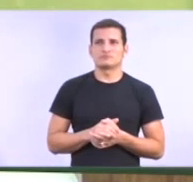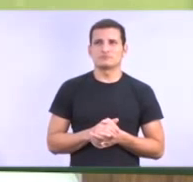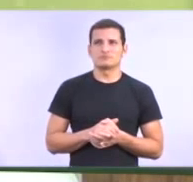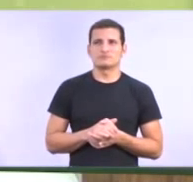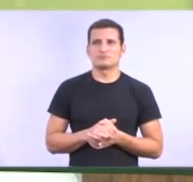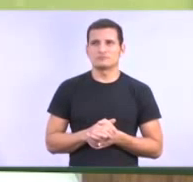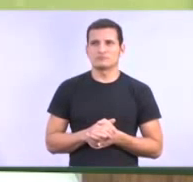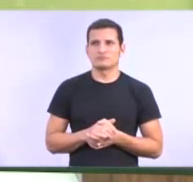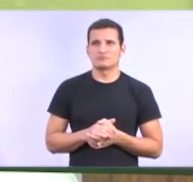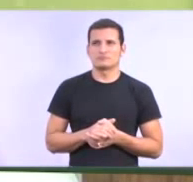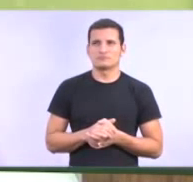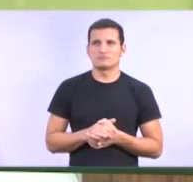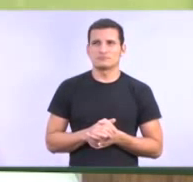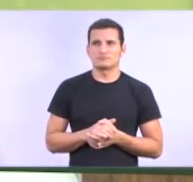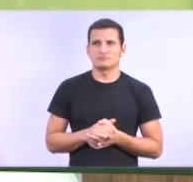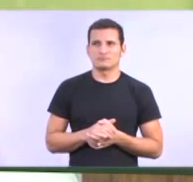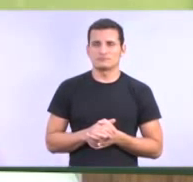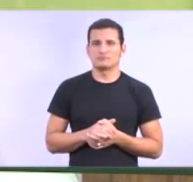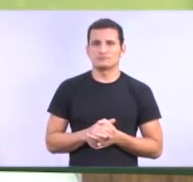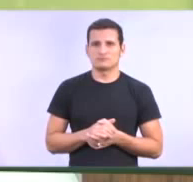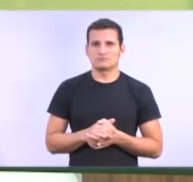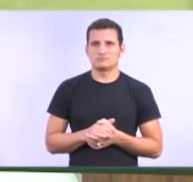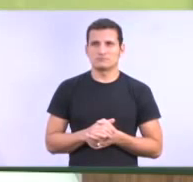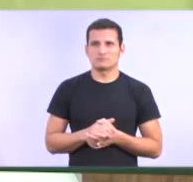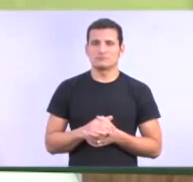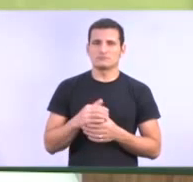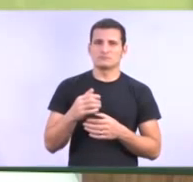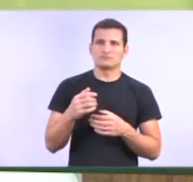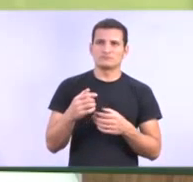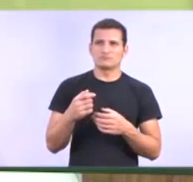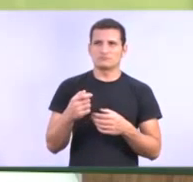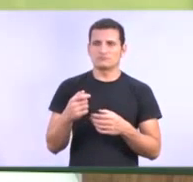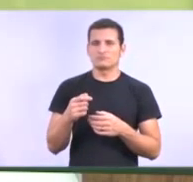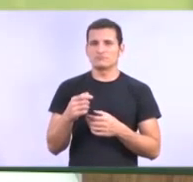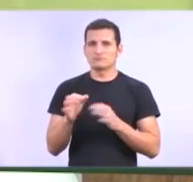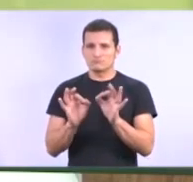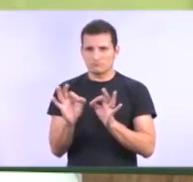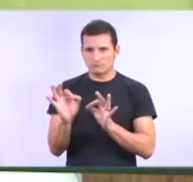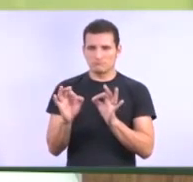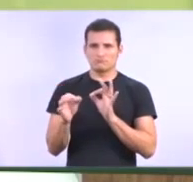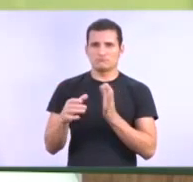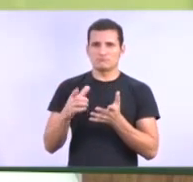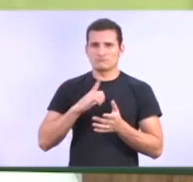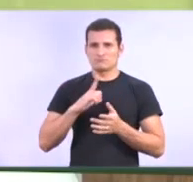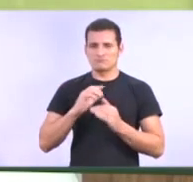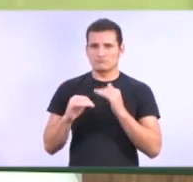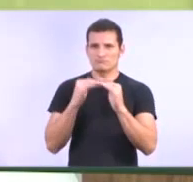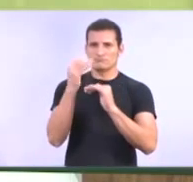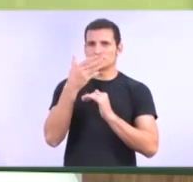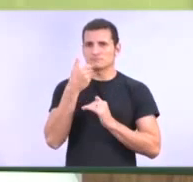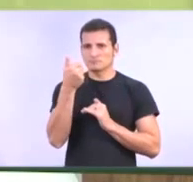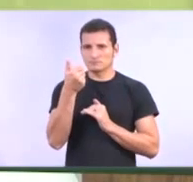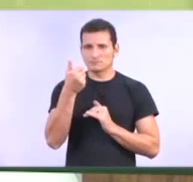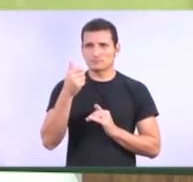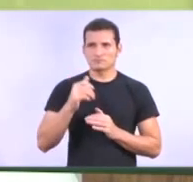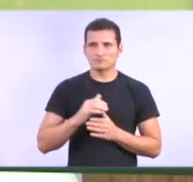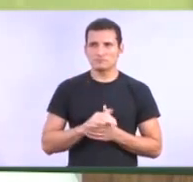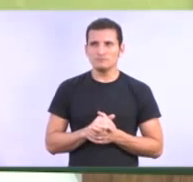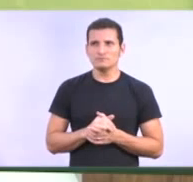não faz, né, as medidas de modo que você tenha um desempenho melhor. Então, uma outra coisa também que muita